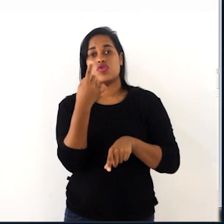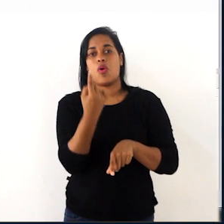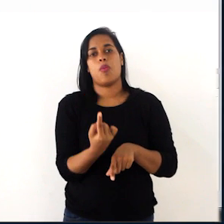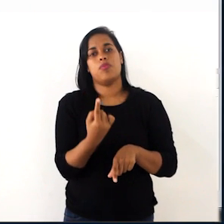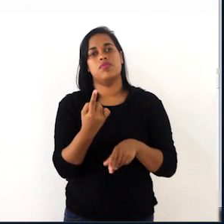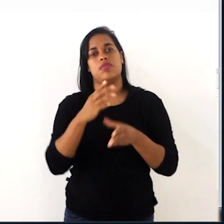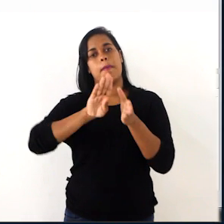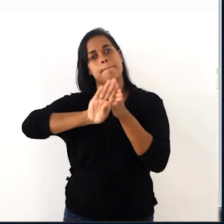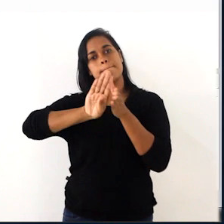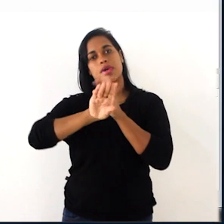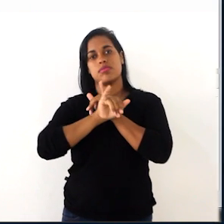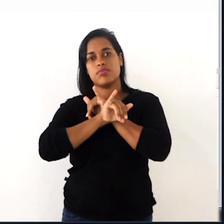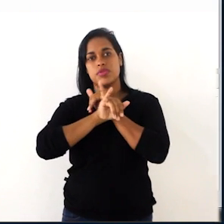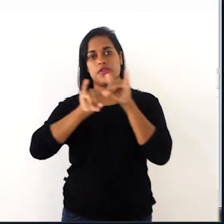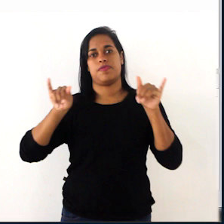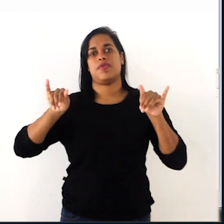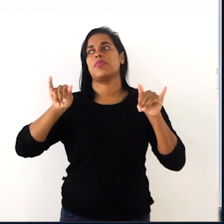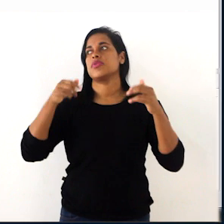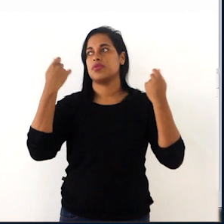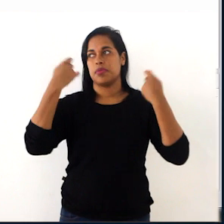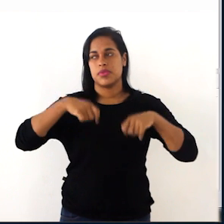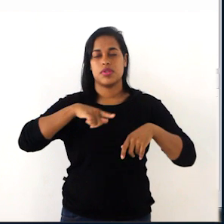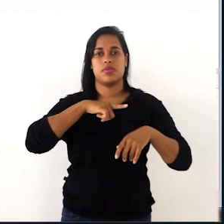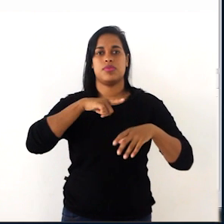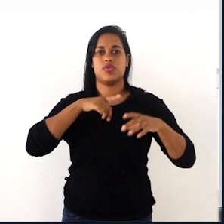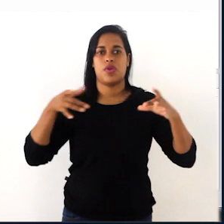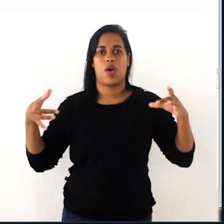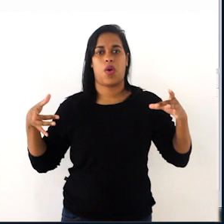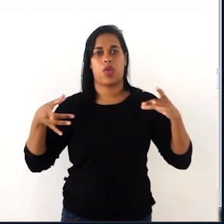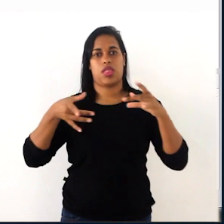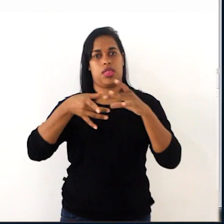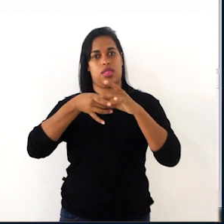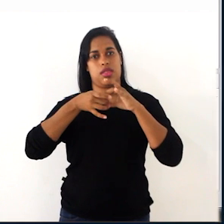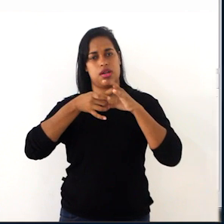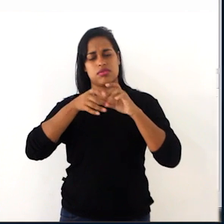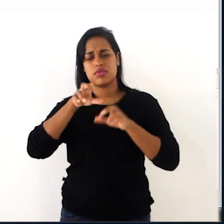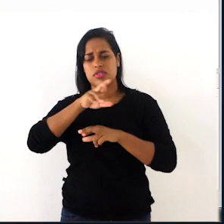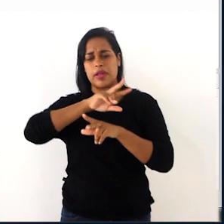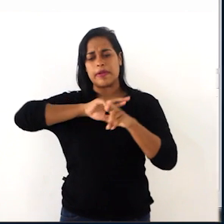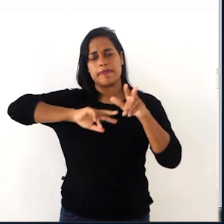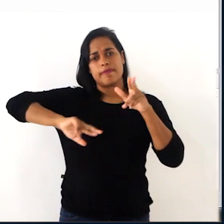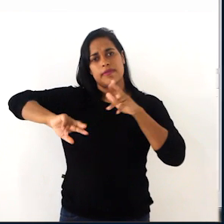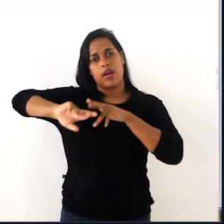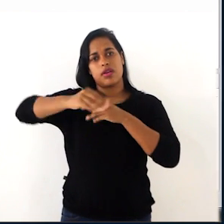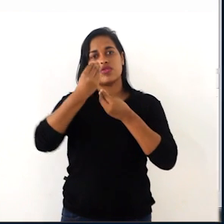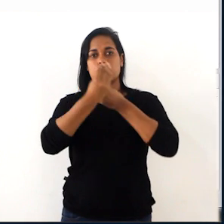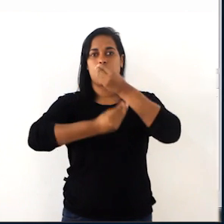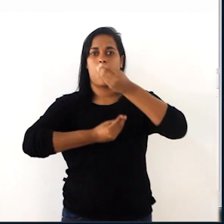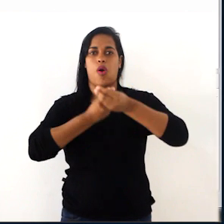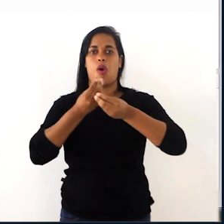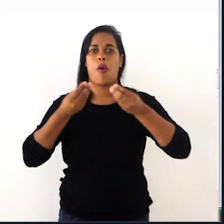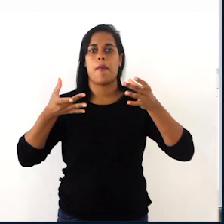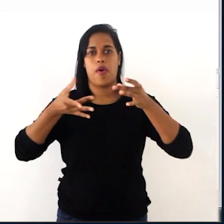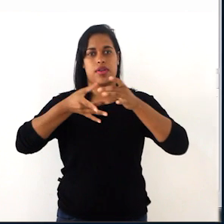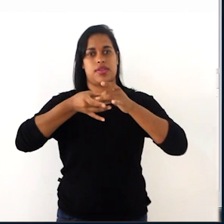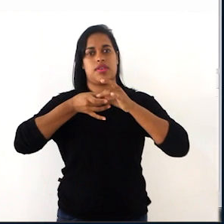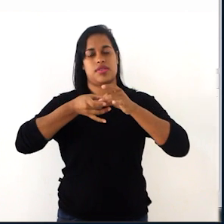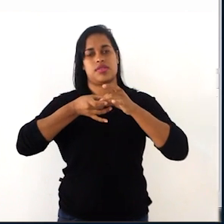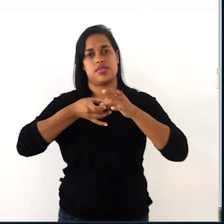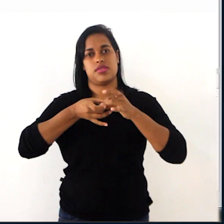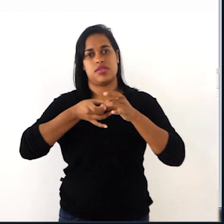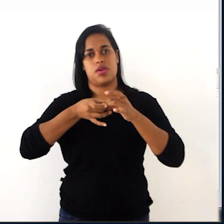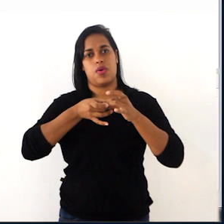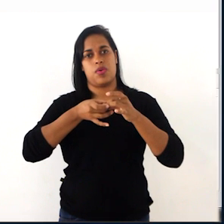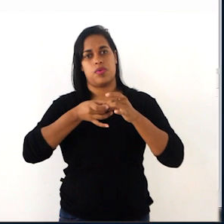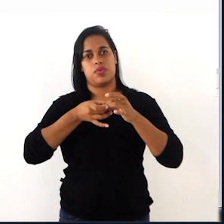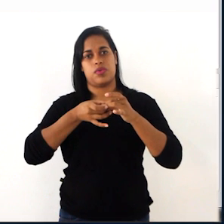Agora vamos precisar ter uma conexão. Existem várias formas de fazer essa conexão, existe forma procedural, existe forma orientada a objeto,